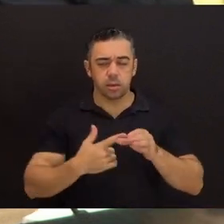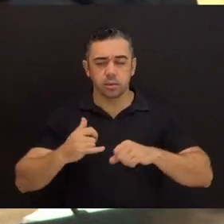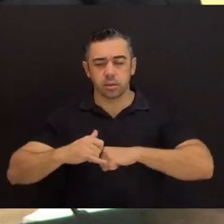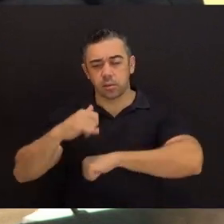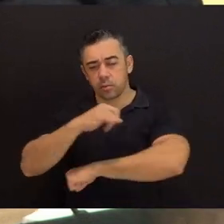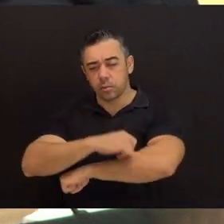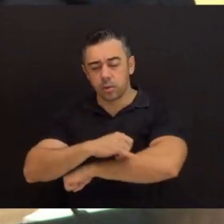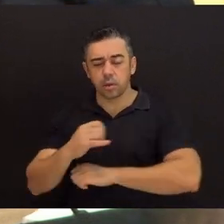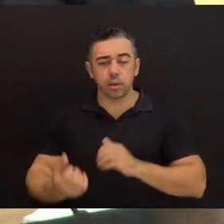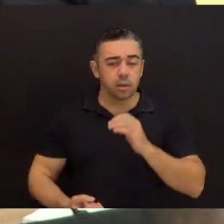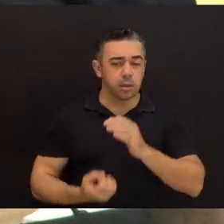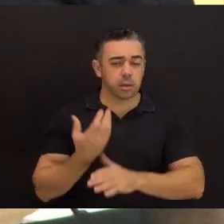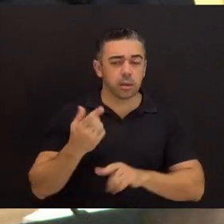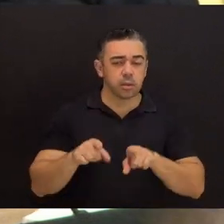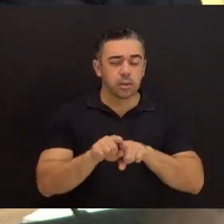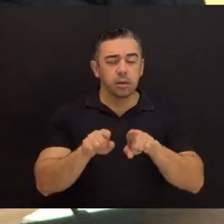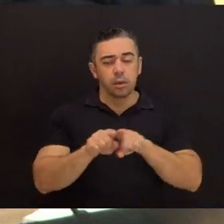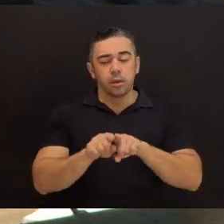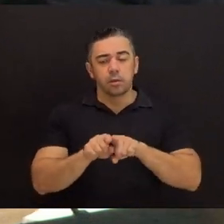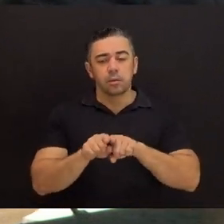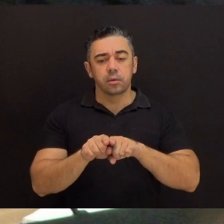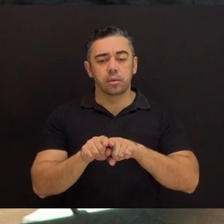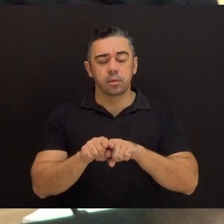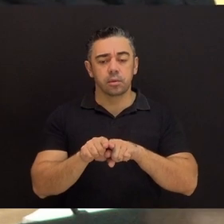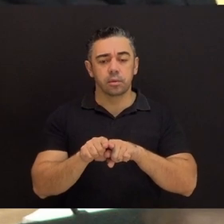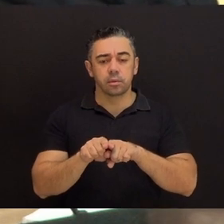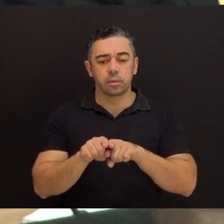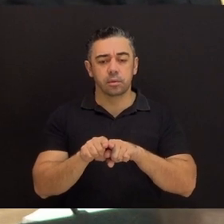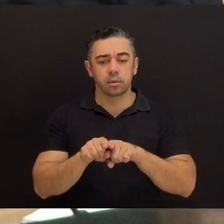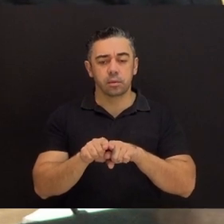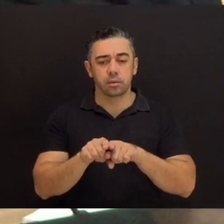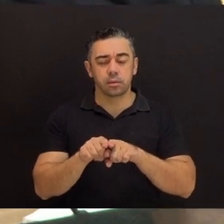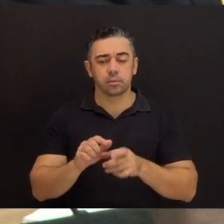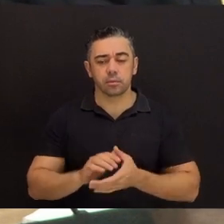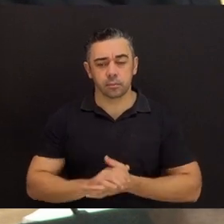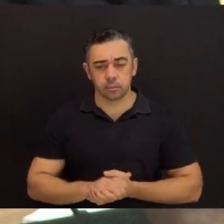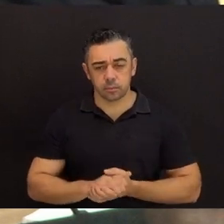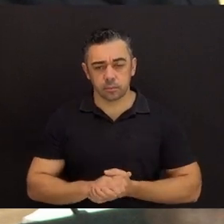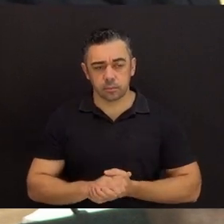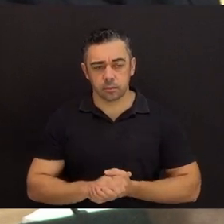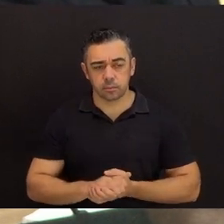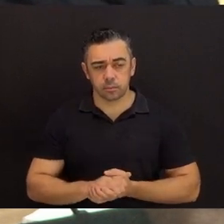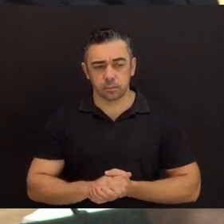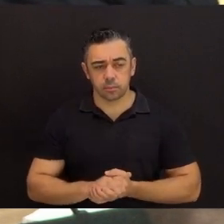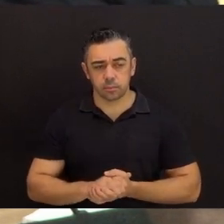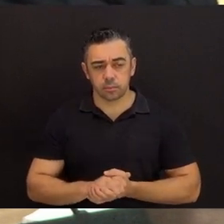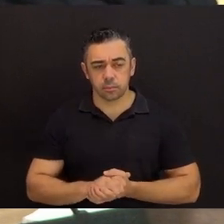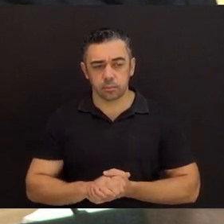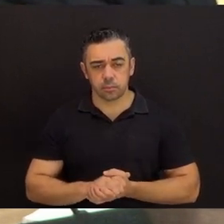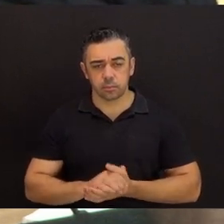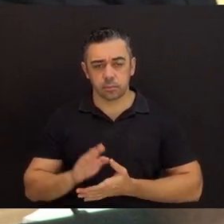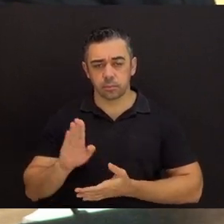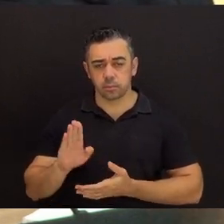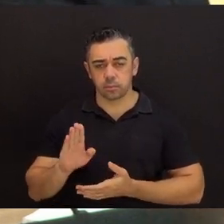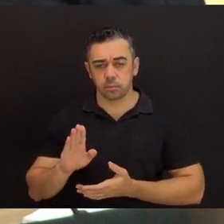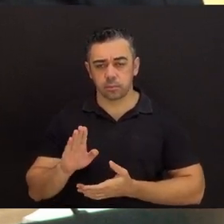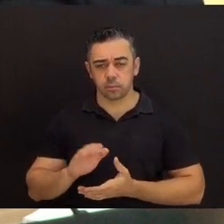dispõe sobre a criação dos eódromos hipódromos